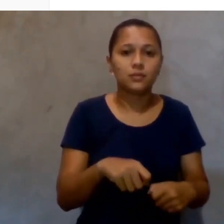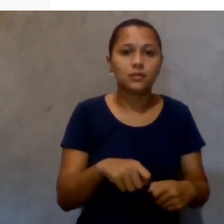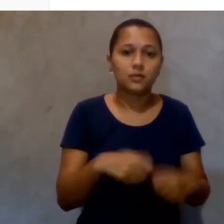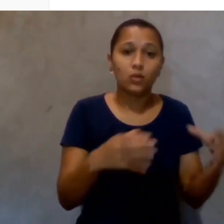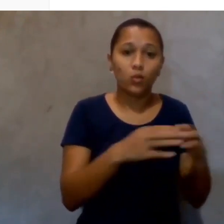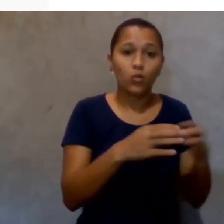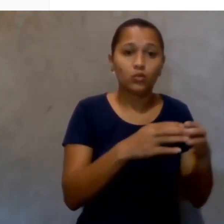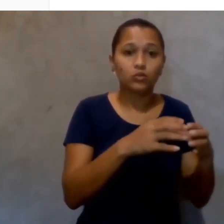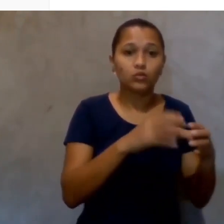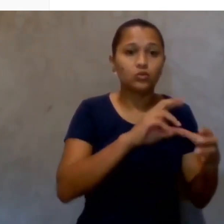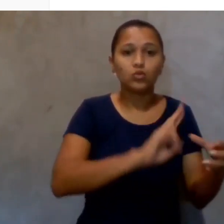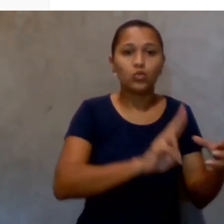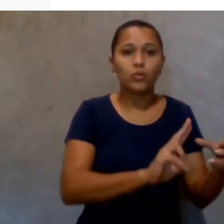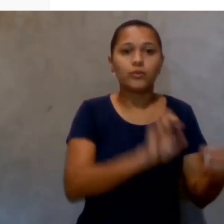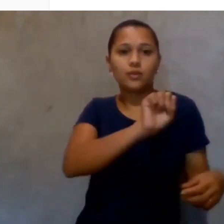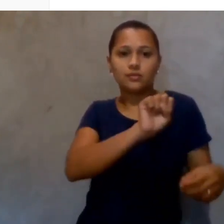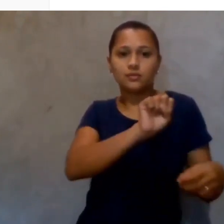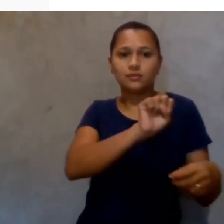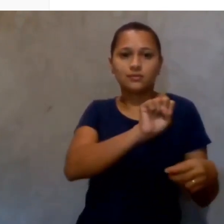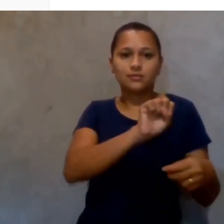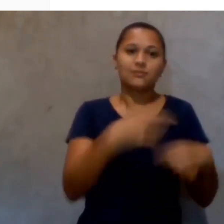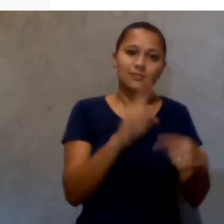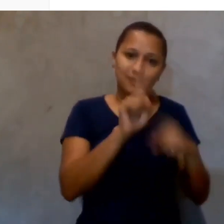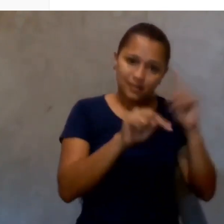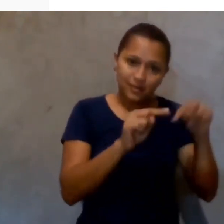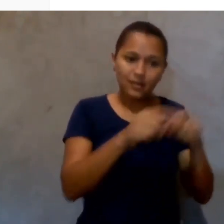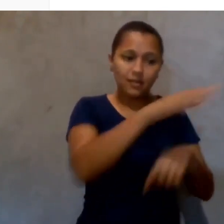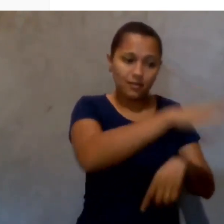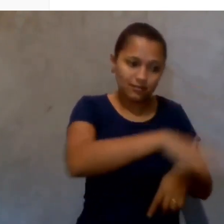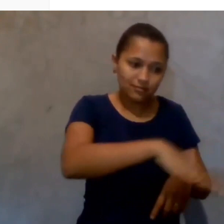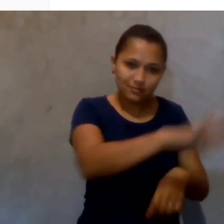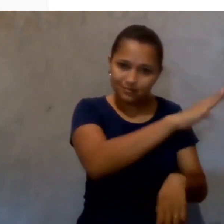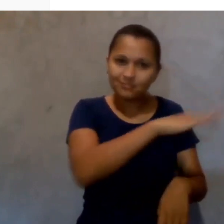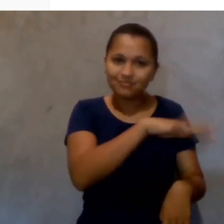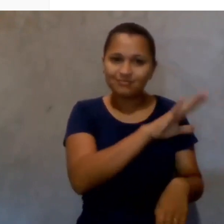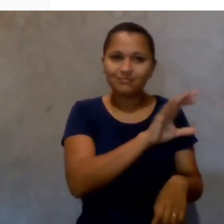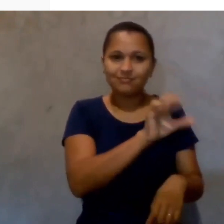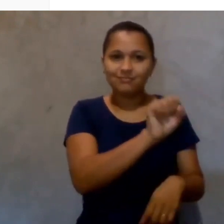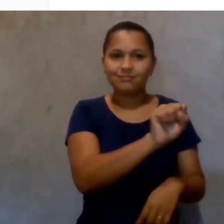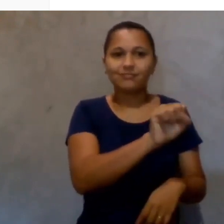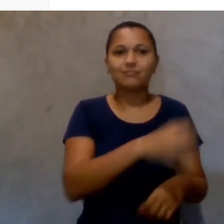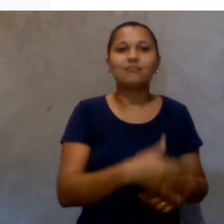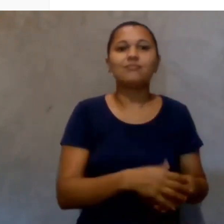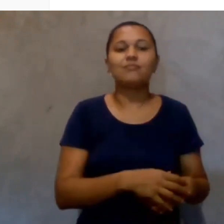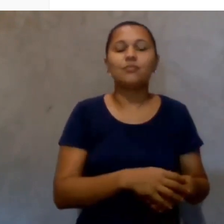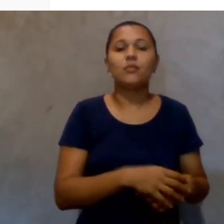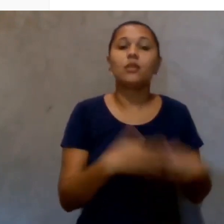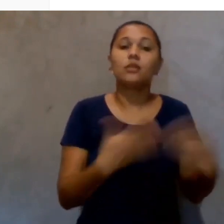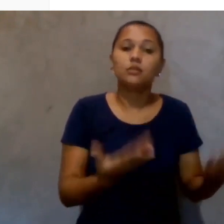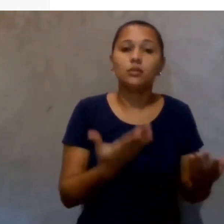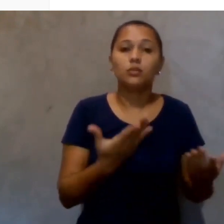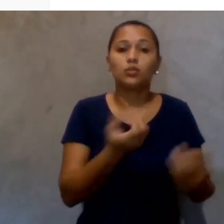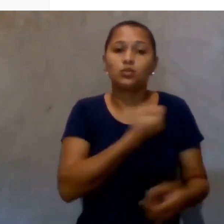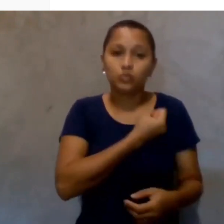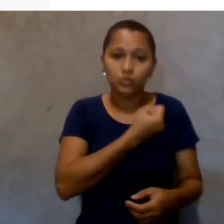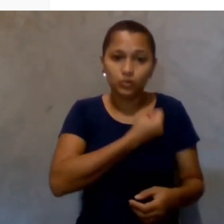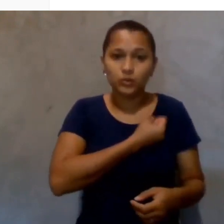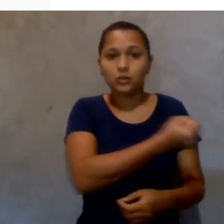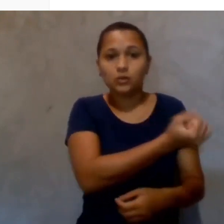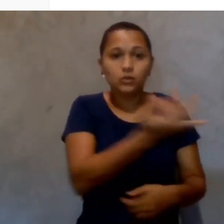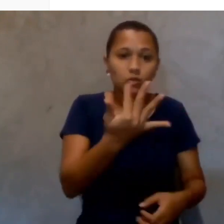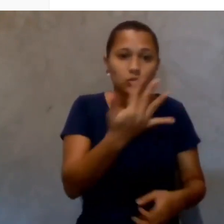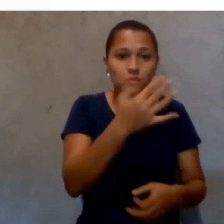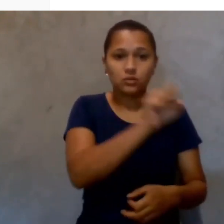terá 8 elementos. Agora vamos ver a quantidade de elementos que vai ter o meu evento E, que é sair cara 2